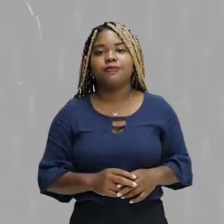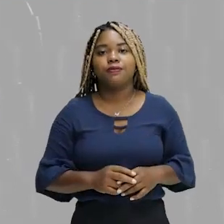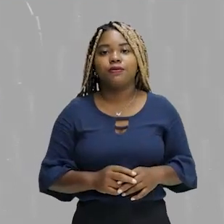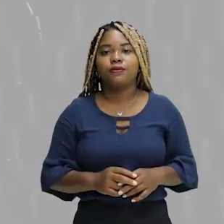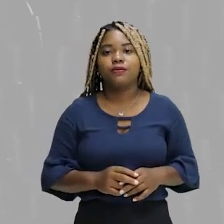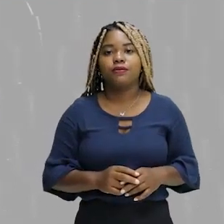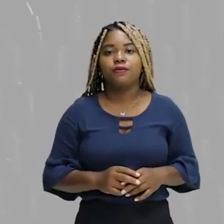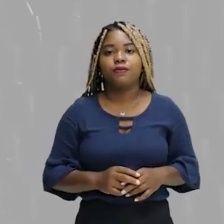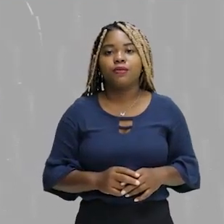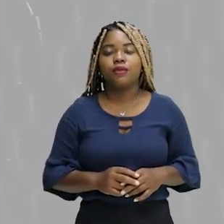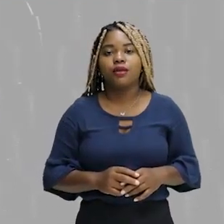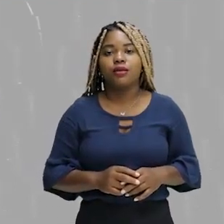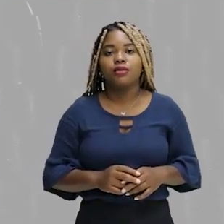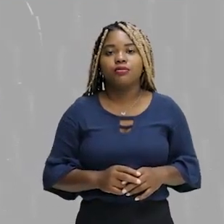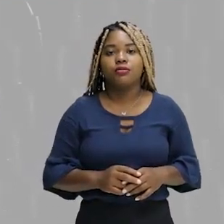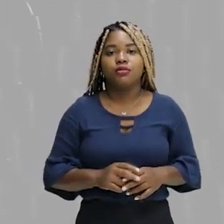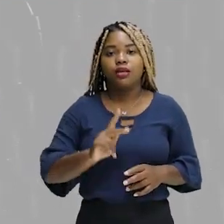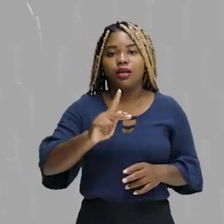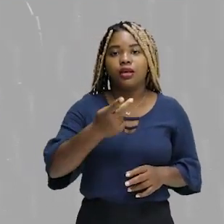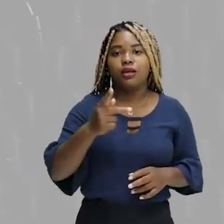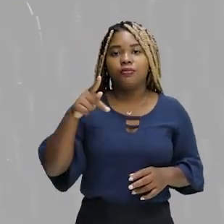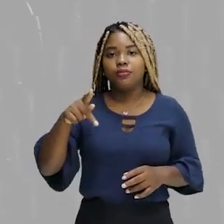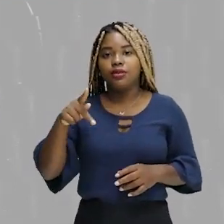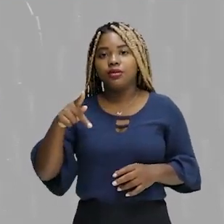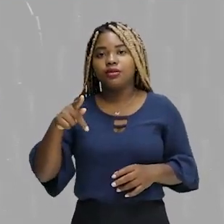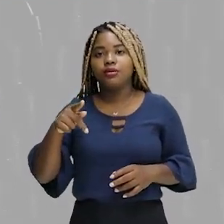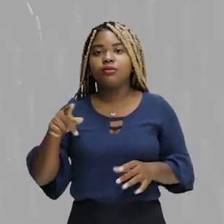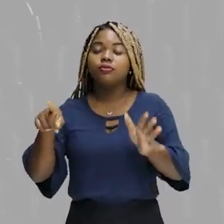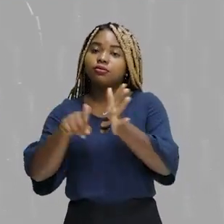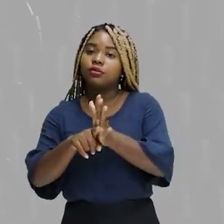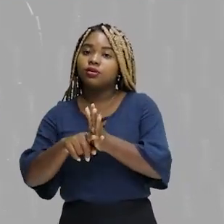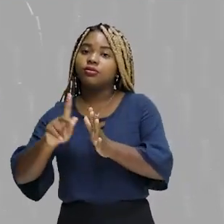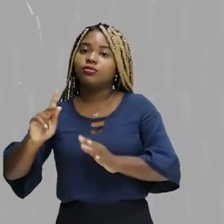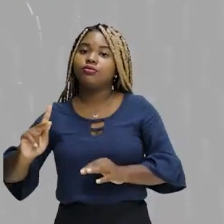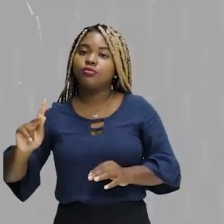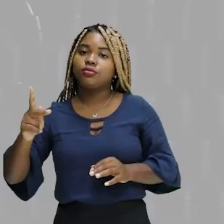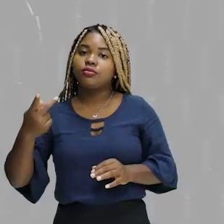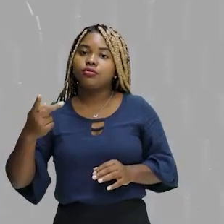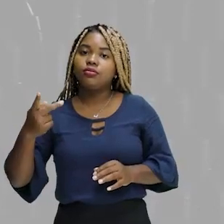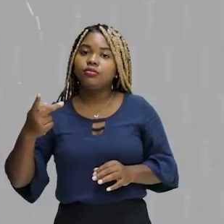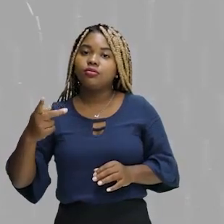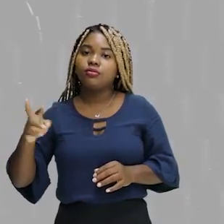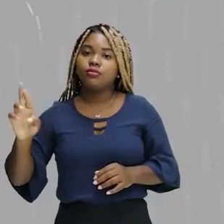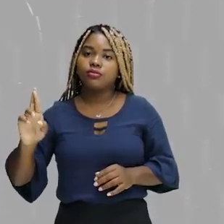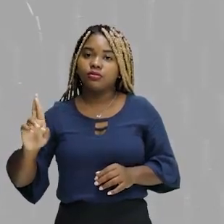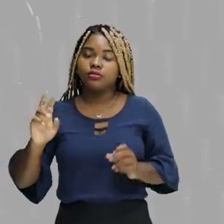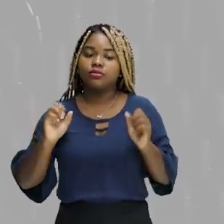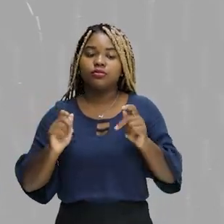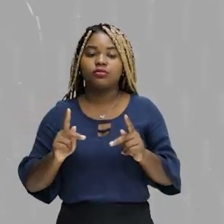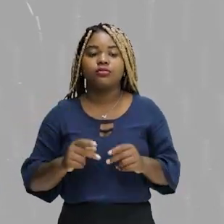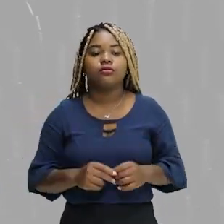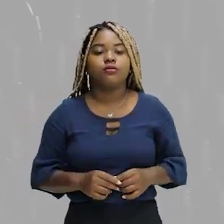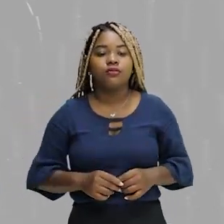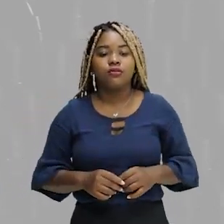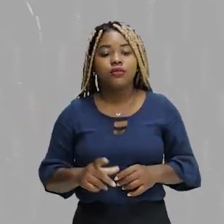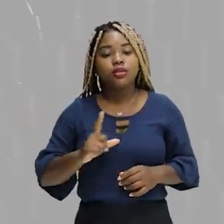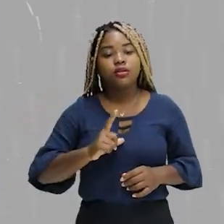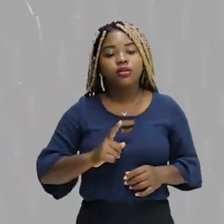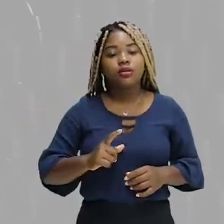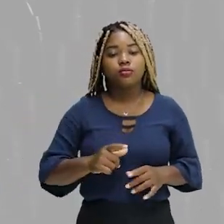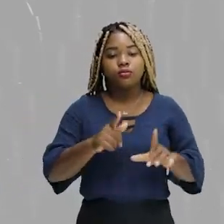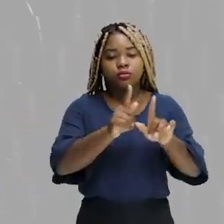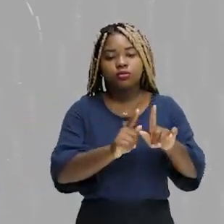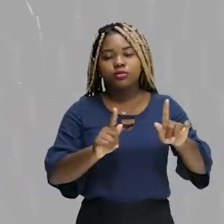Não dependendo das etapas intermediárias. Nós temos um gráfico, uma figura aqui, que a gente vai